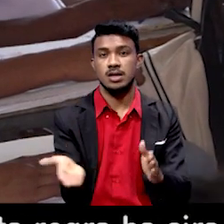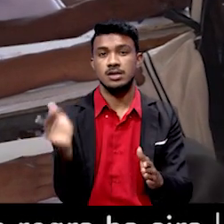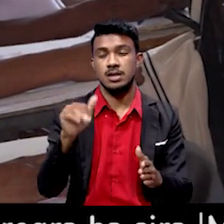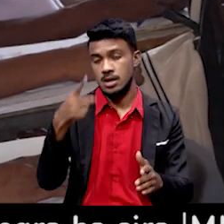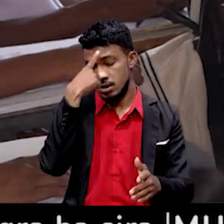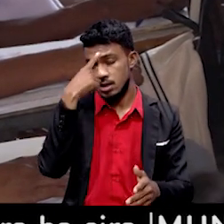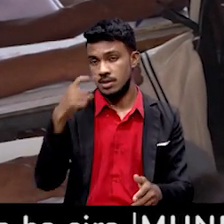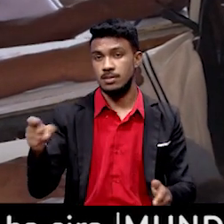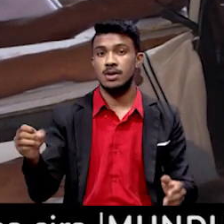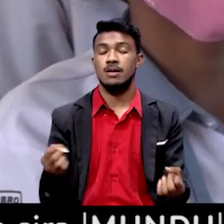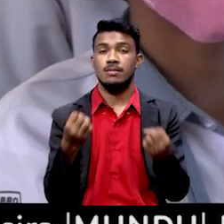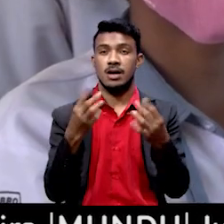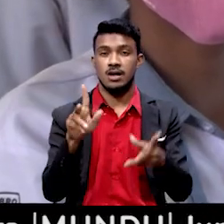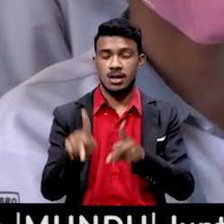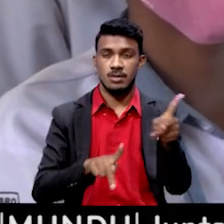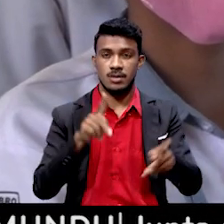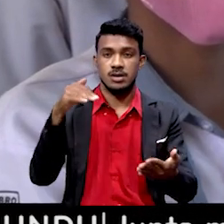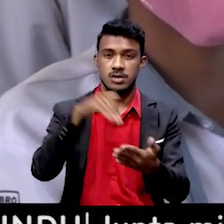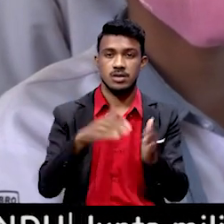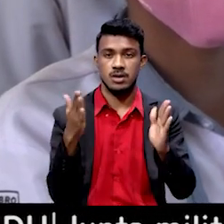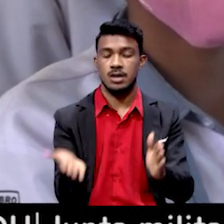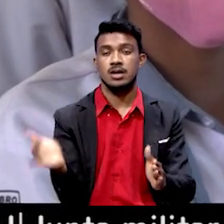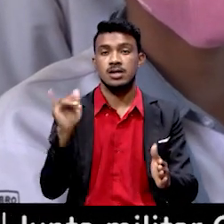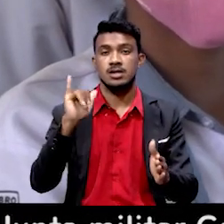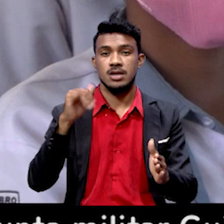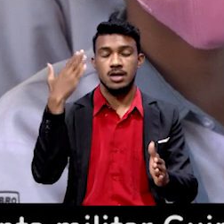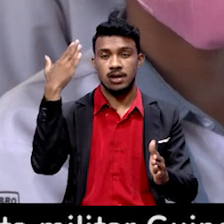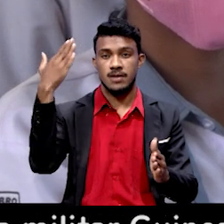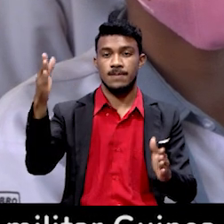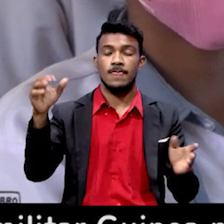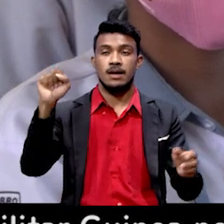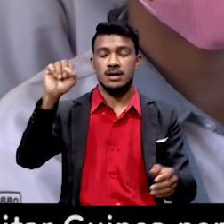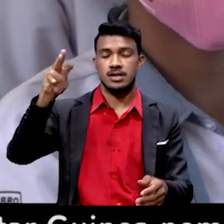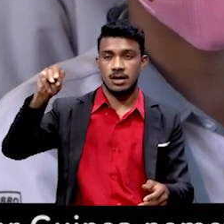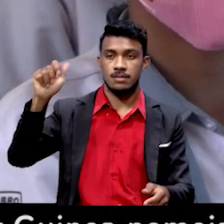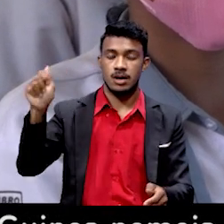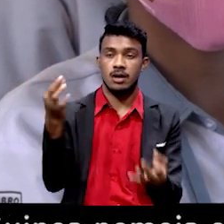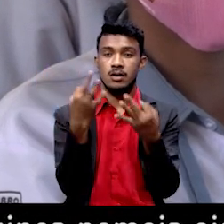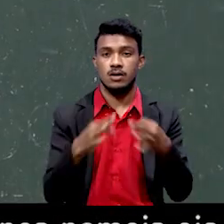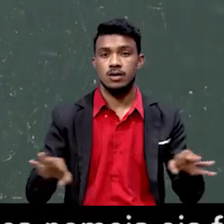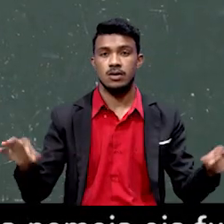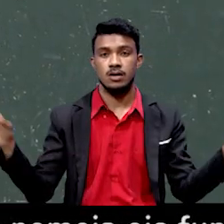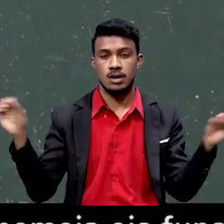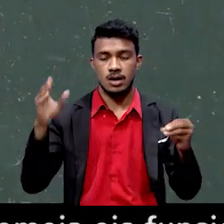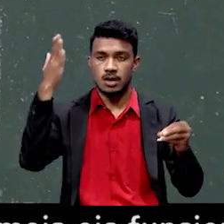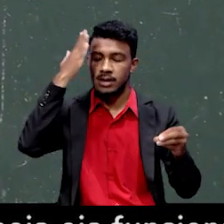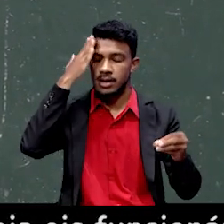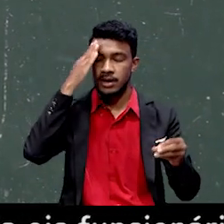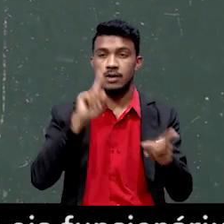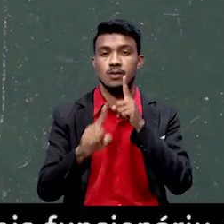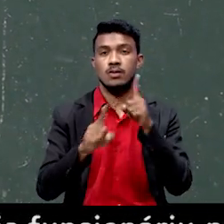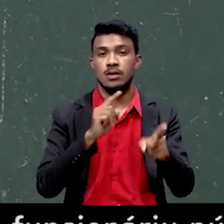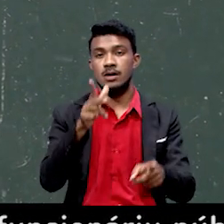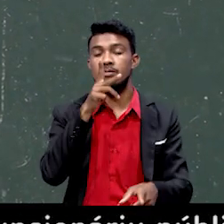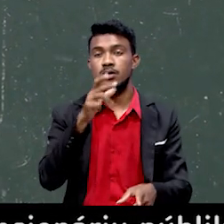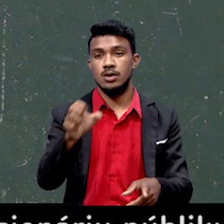tamba maioria estudante nebe remata Sirani estudo e ensino secundário, barak mak la hatene kualia português,